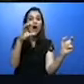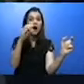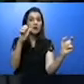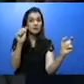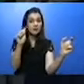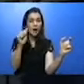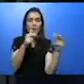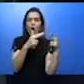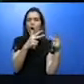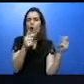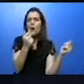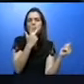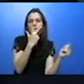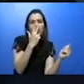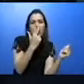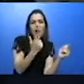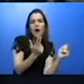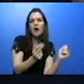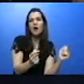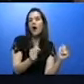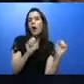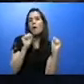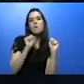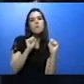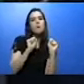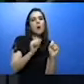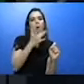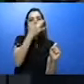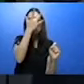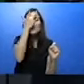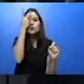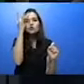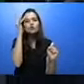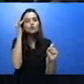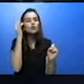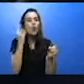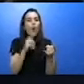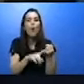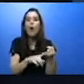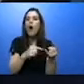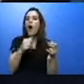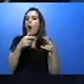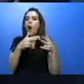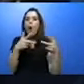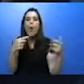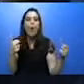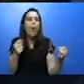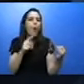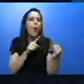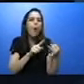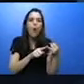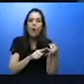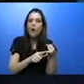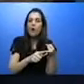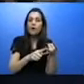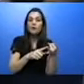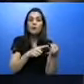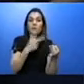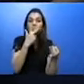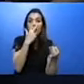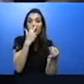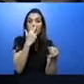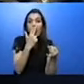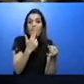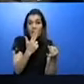parecido, tá? Pode ser pessoas ou coisas que se assemelham, tá? Que assemelham uma